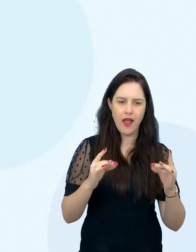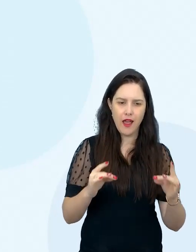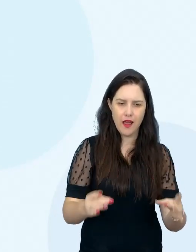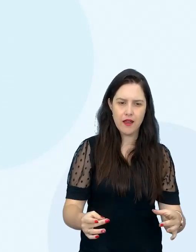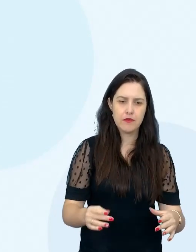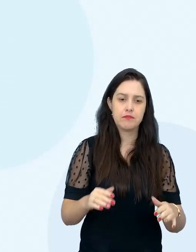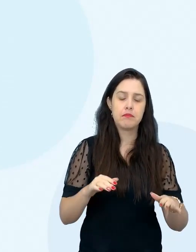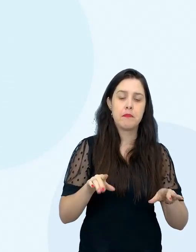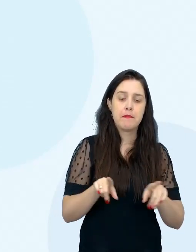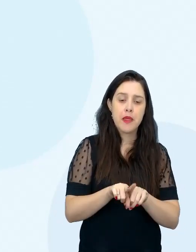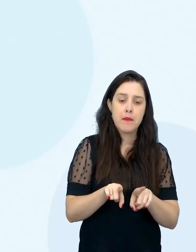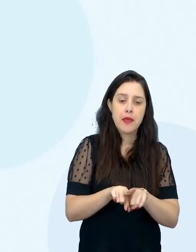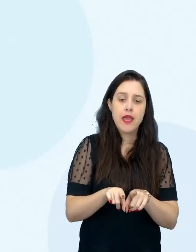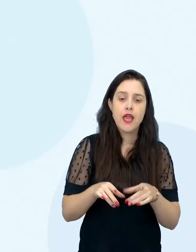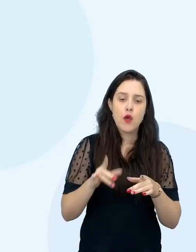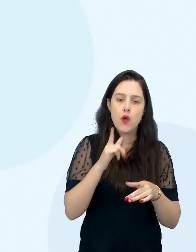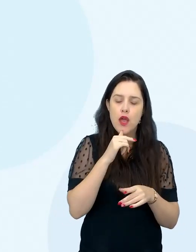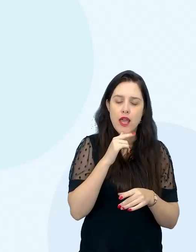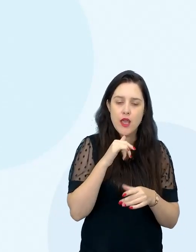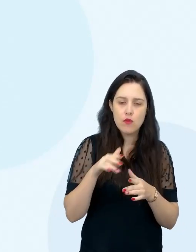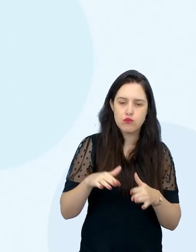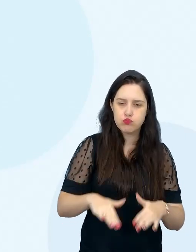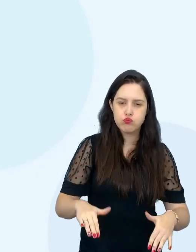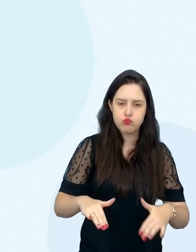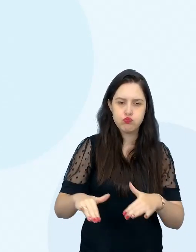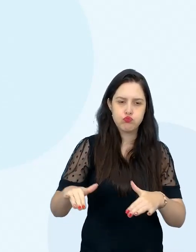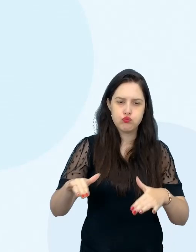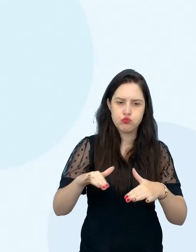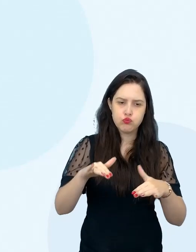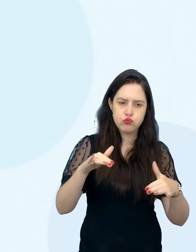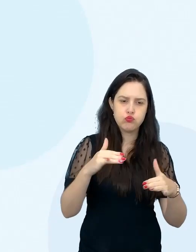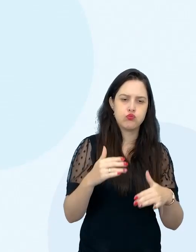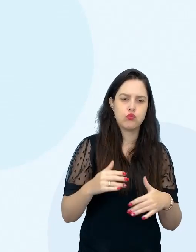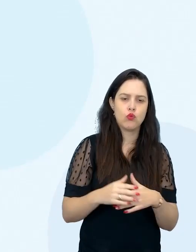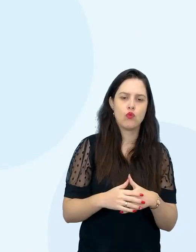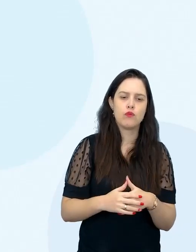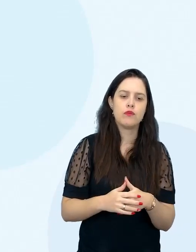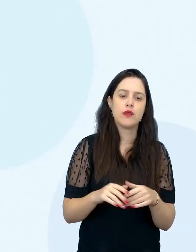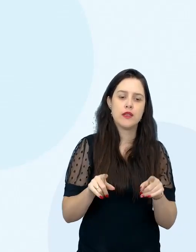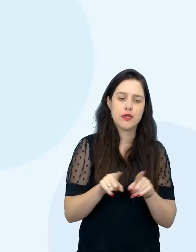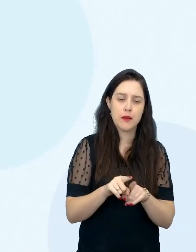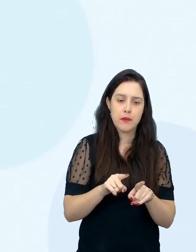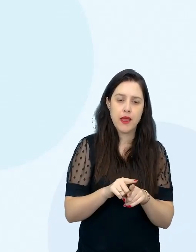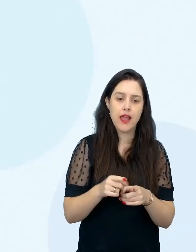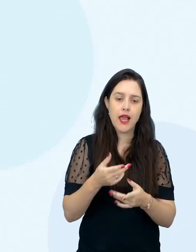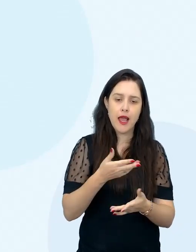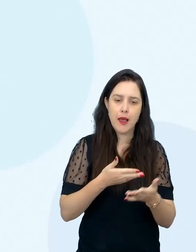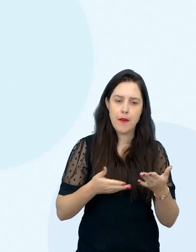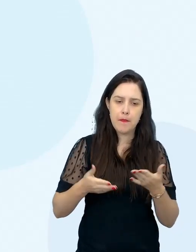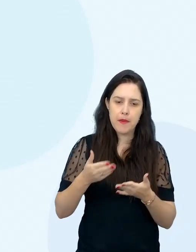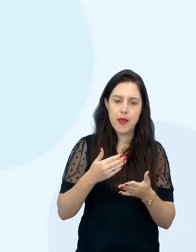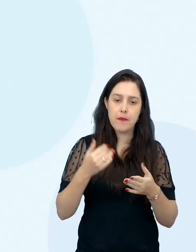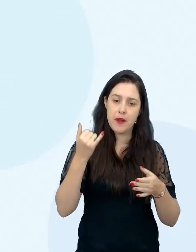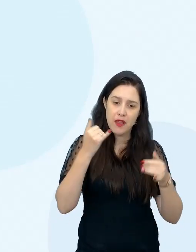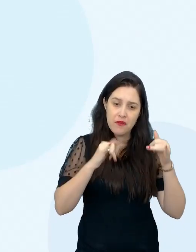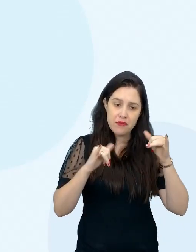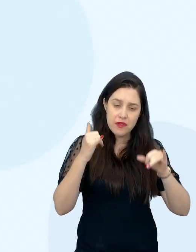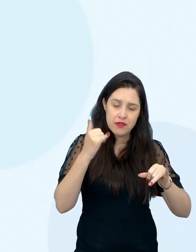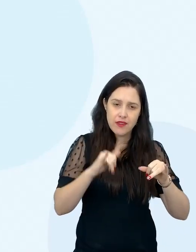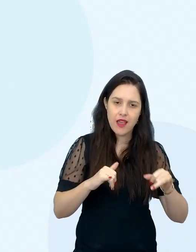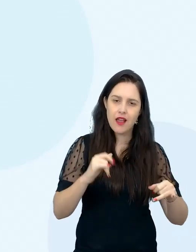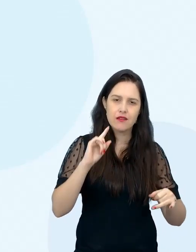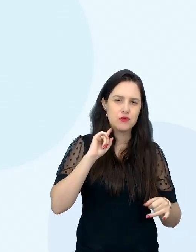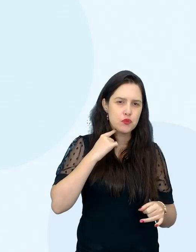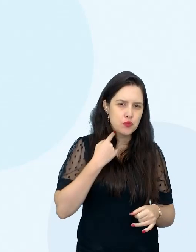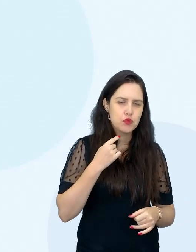enchentes na região de várzea do rio e a ocupação irregular. Campanhas para evitar a poluição dos rios e assim, etc. Né? E